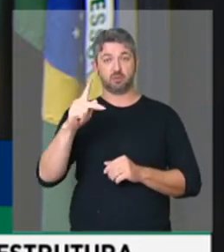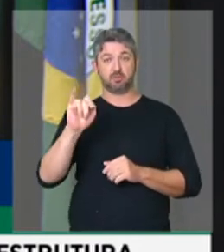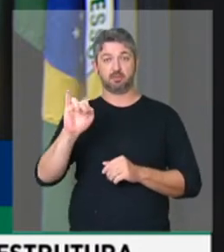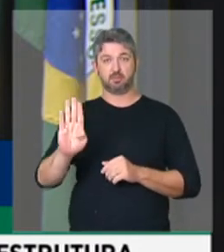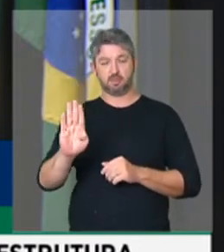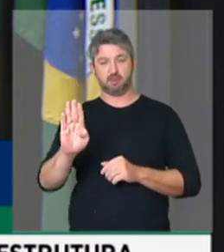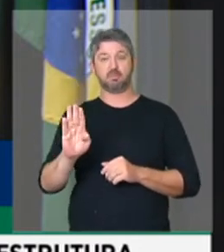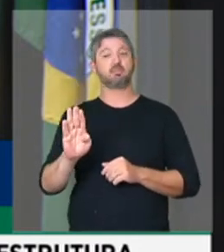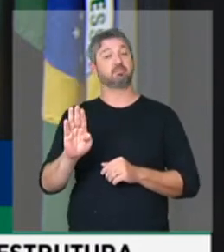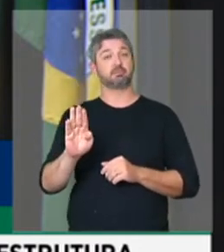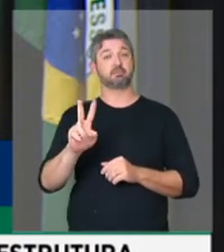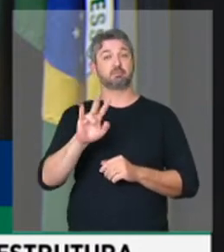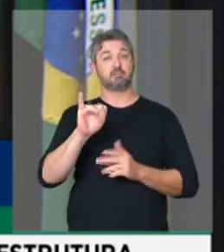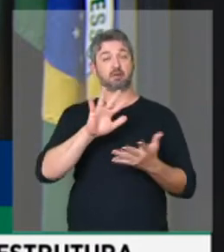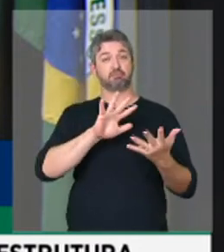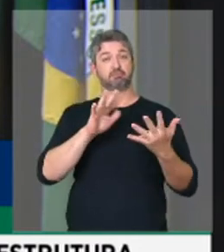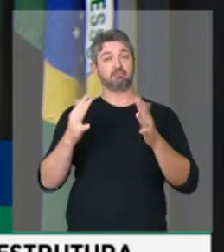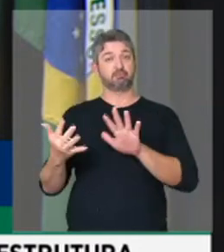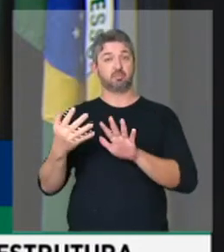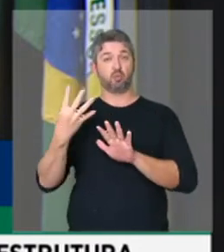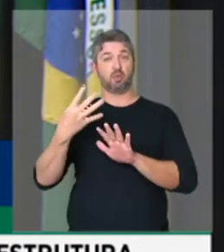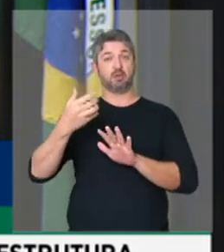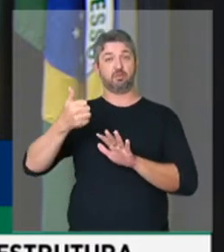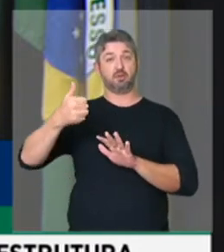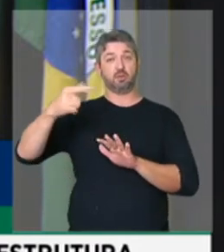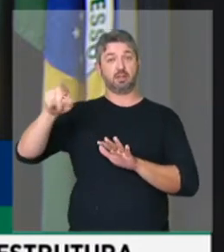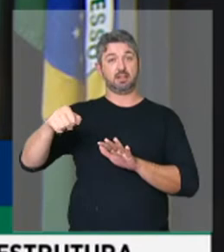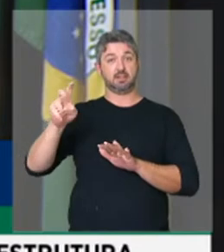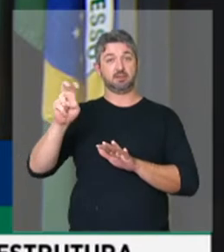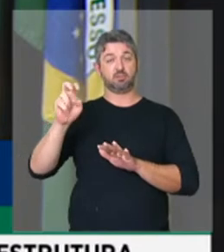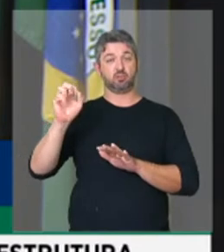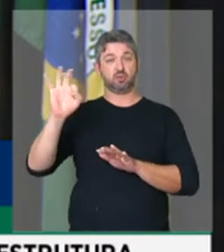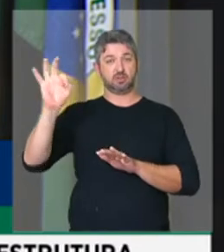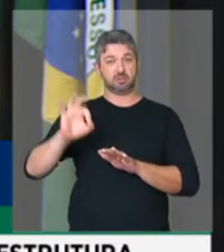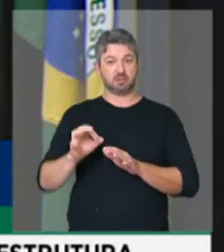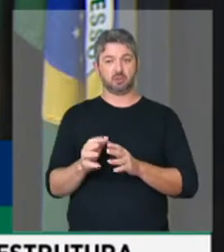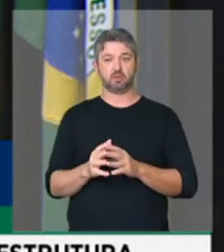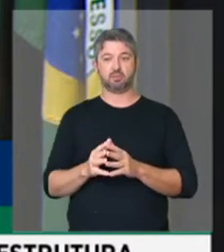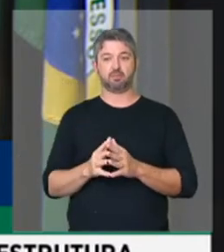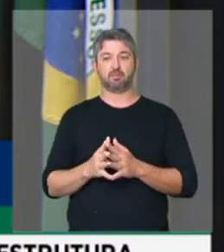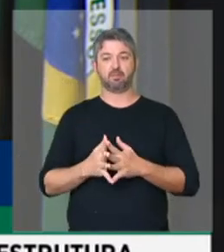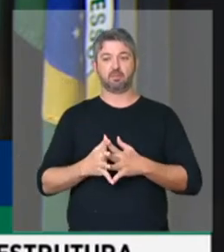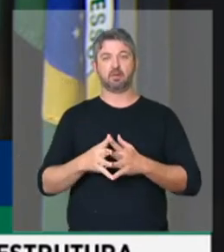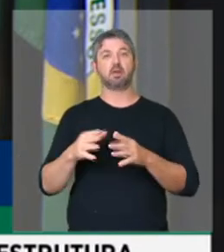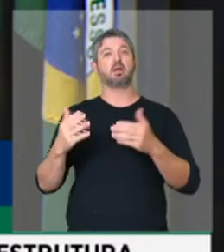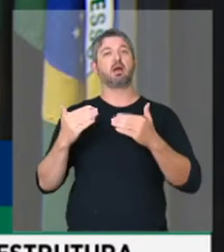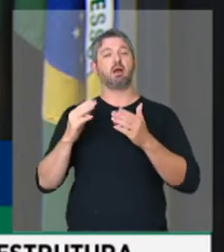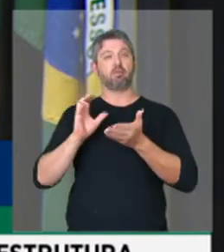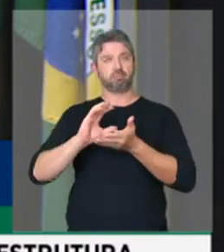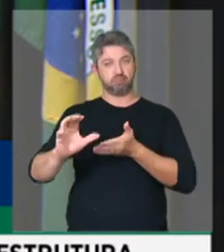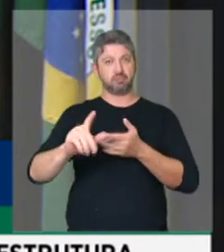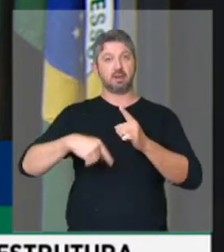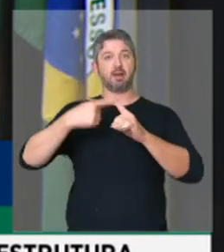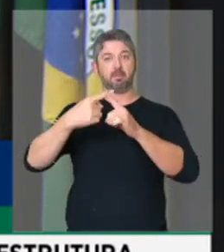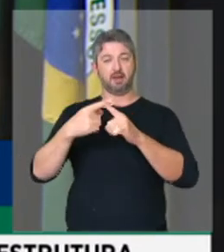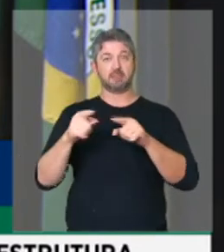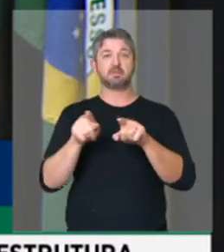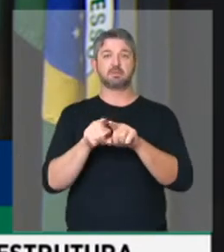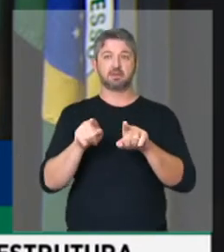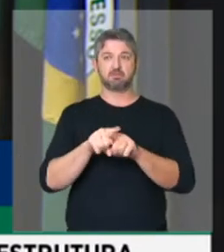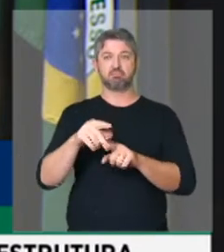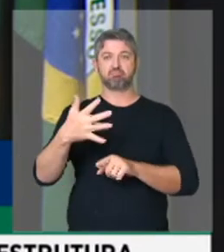poderá passar para 4,15%, criando condições para aportes em investimentos adicionais em torno